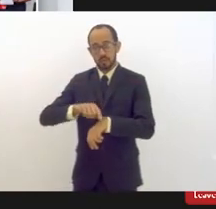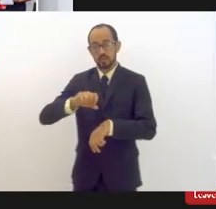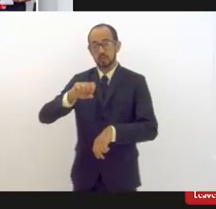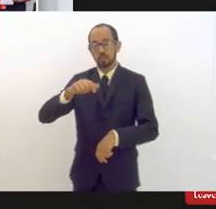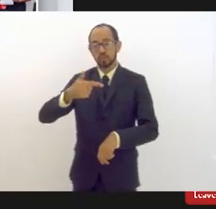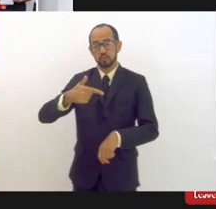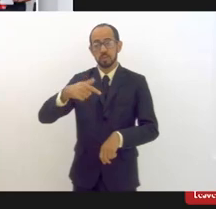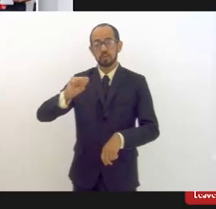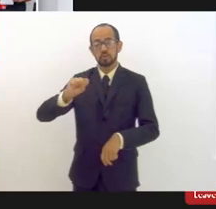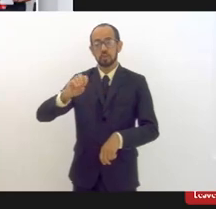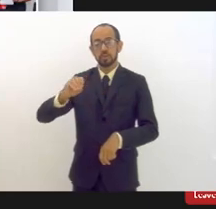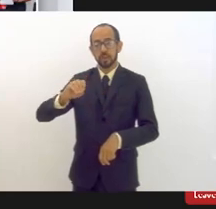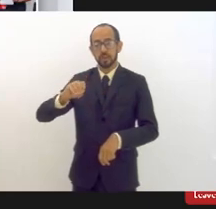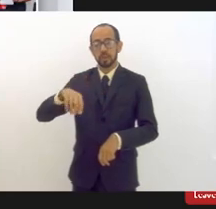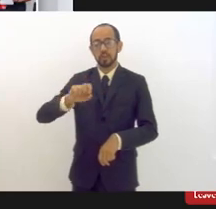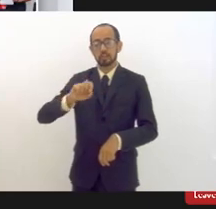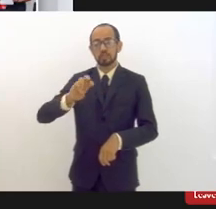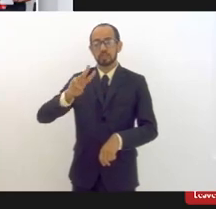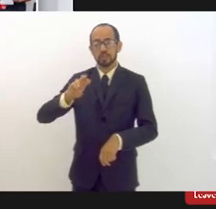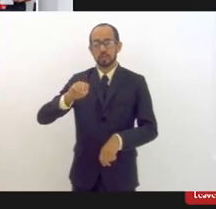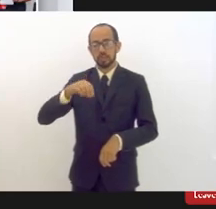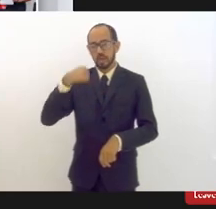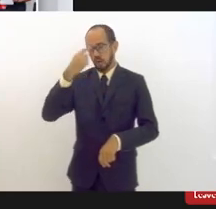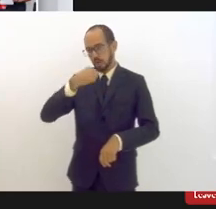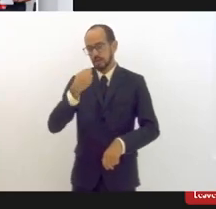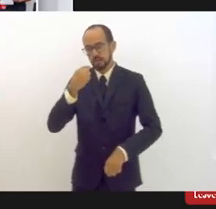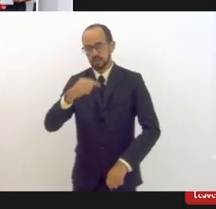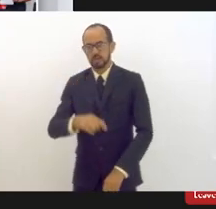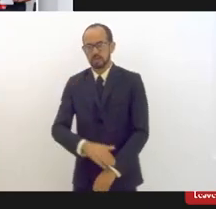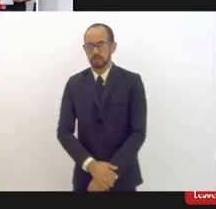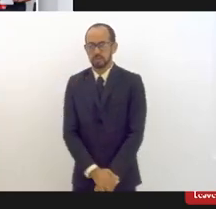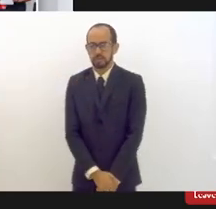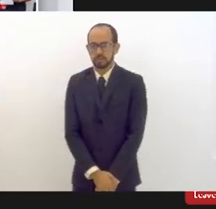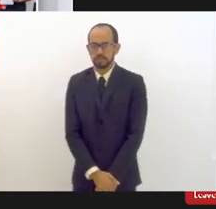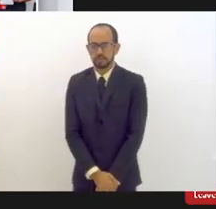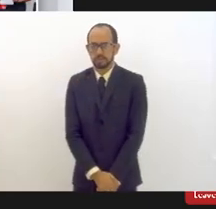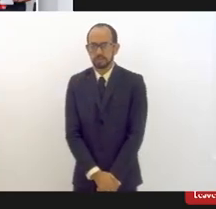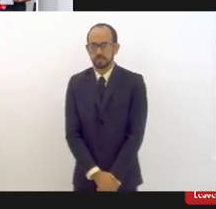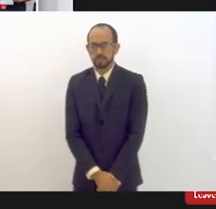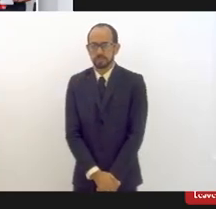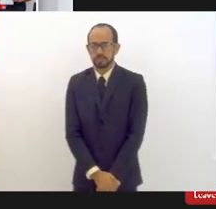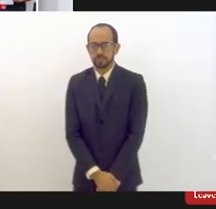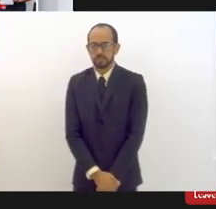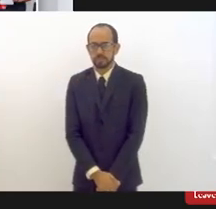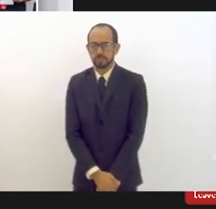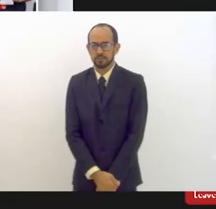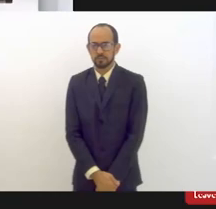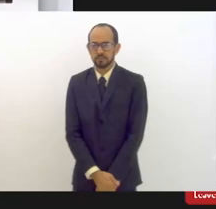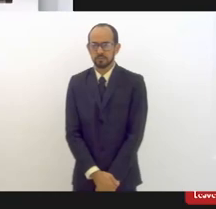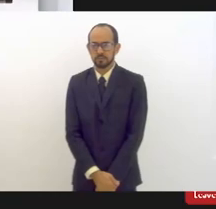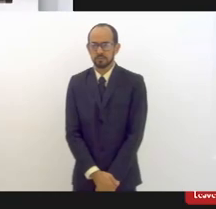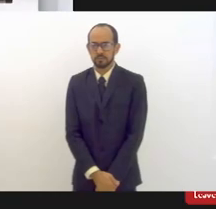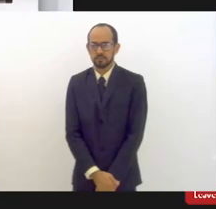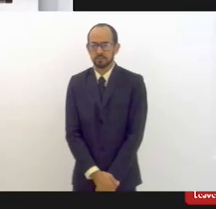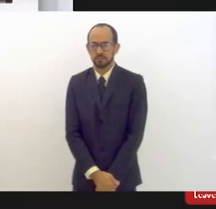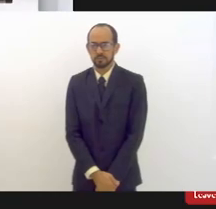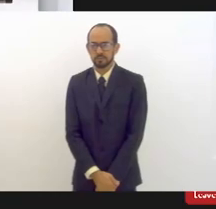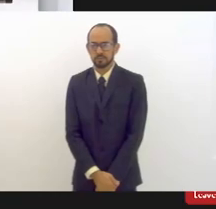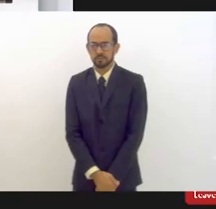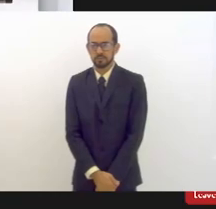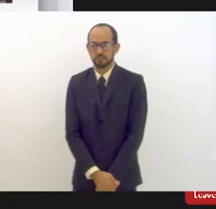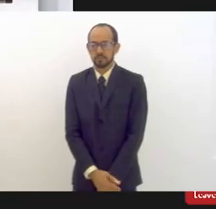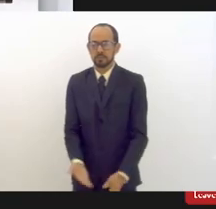de 30 horas. Volta o material? Pode. Passa. E aí a gente